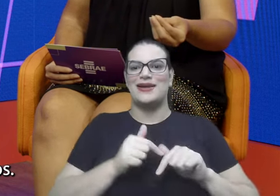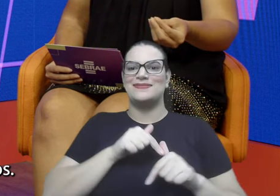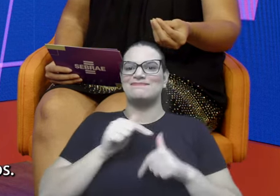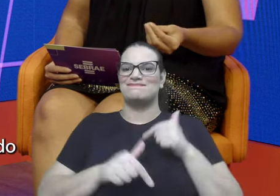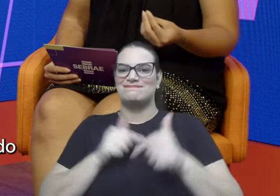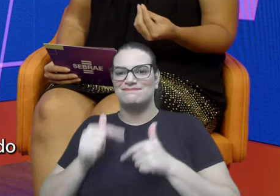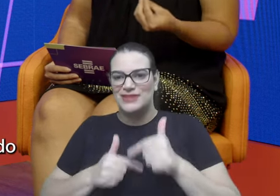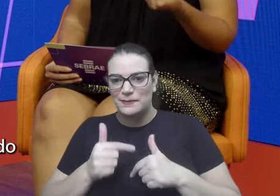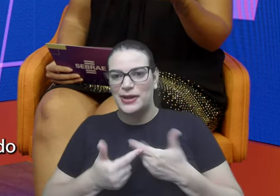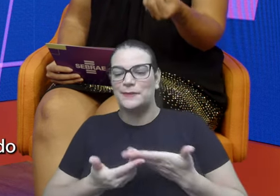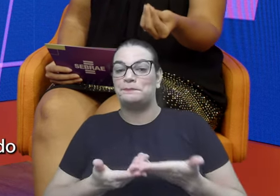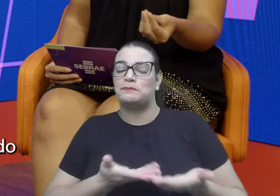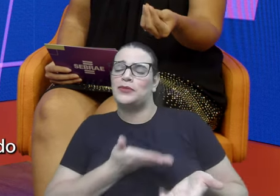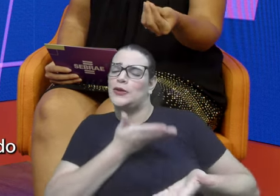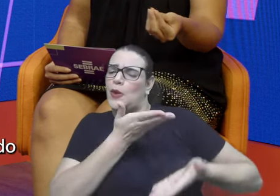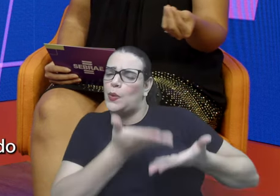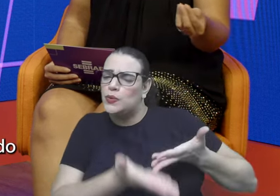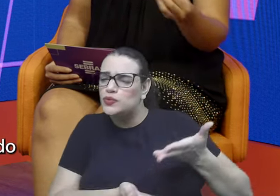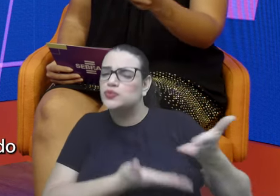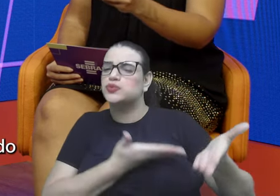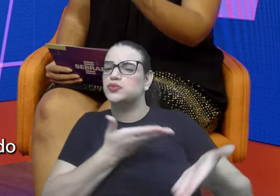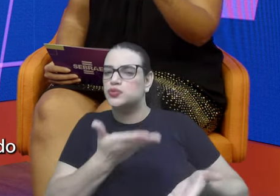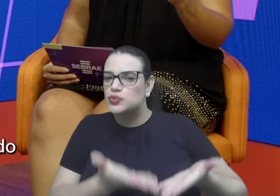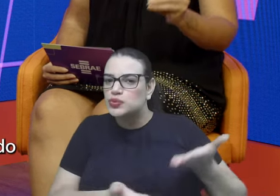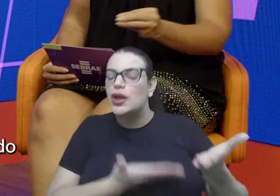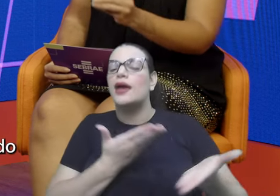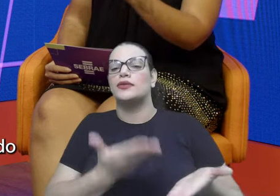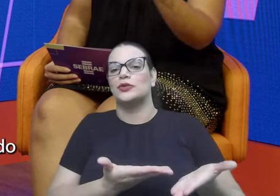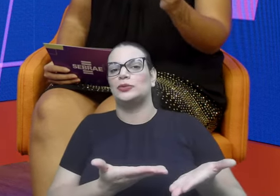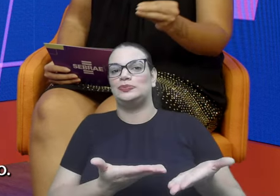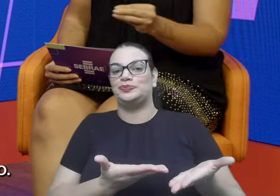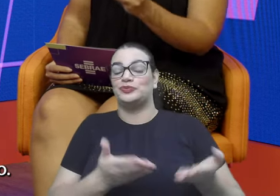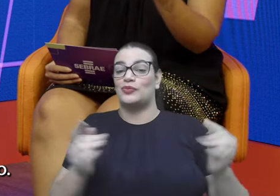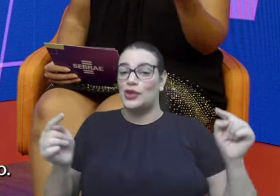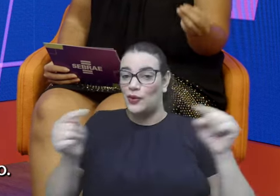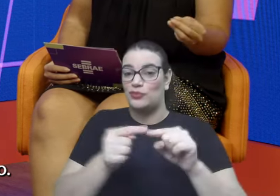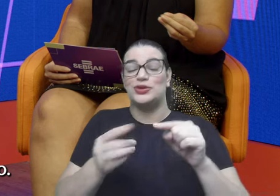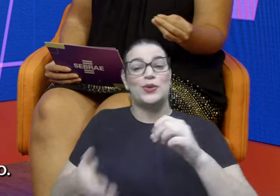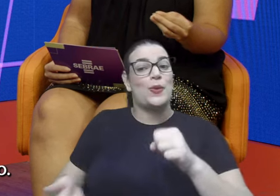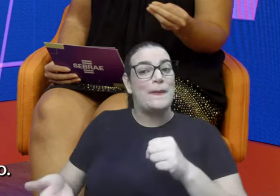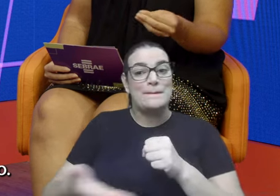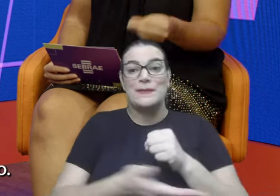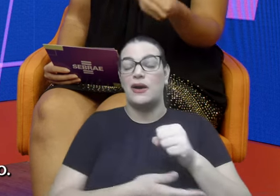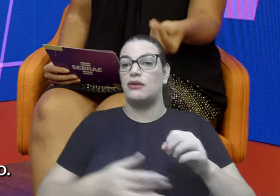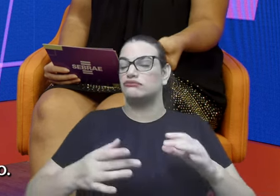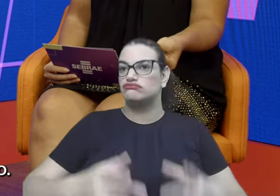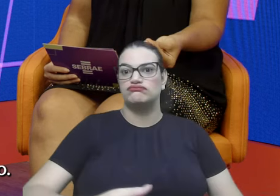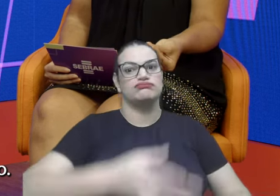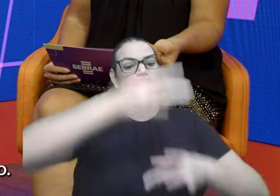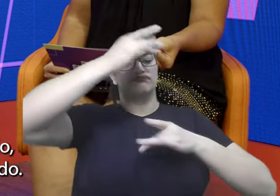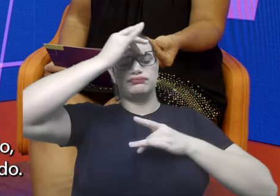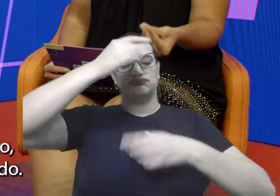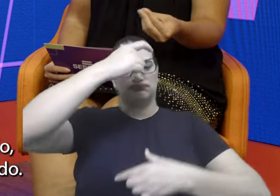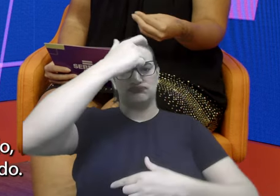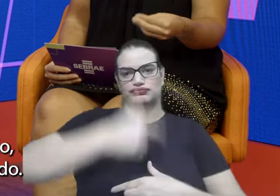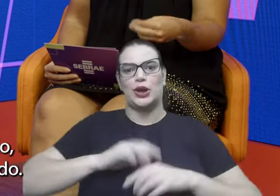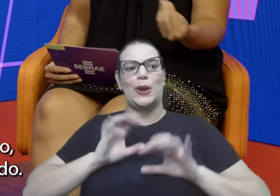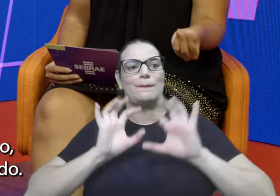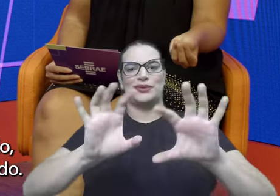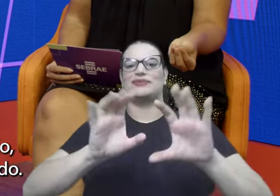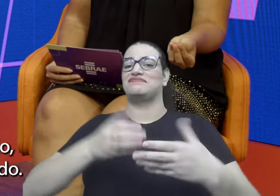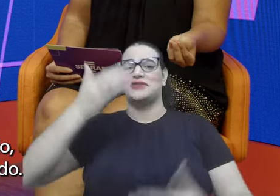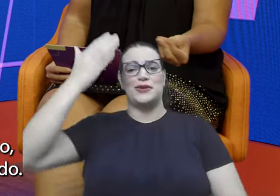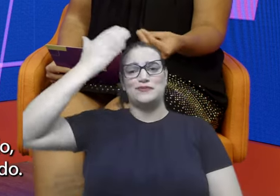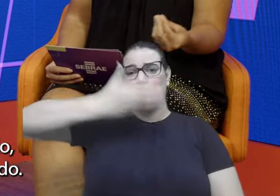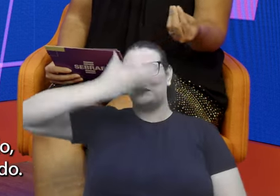trabalhos então o trabalho do Cuidado ele tá ali no no na essência do ser humano né então que não